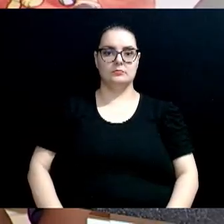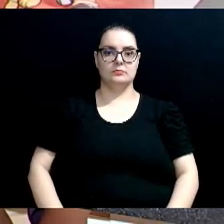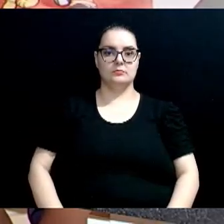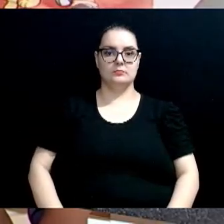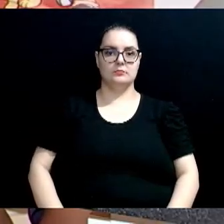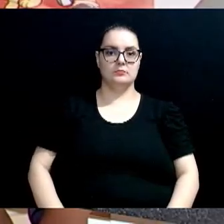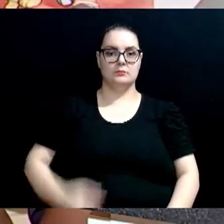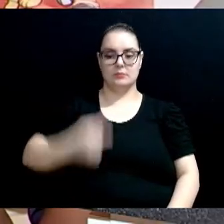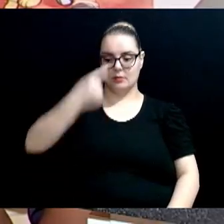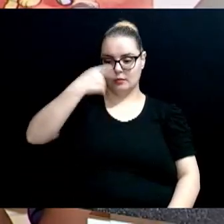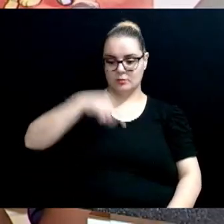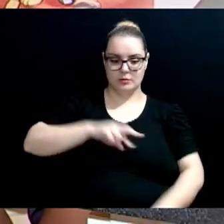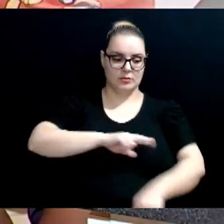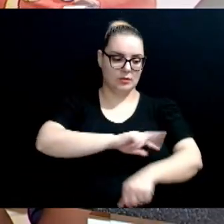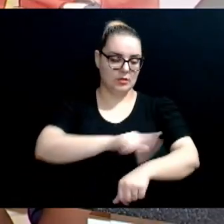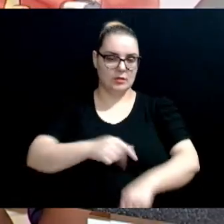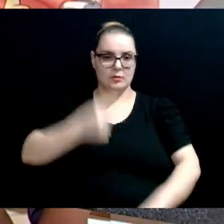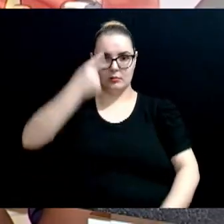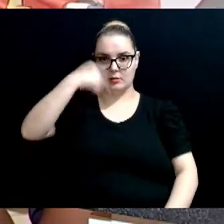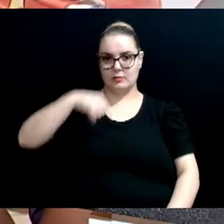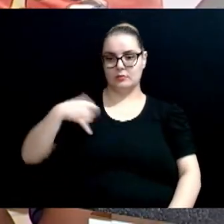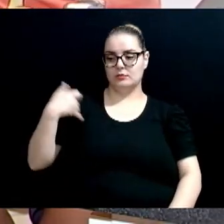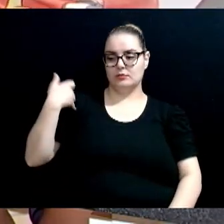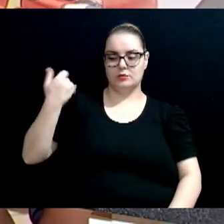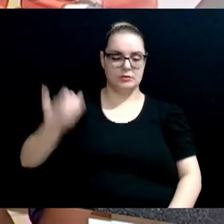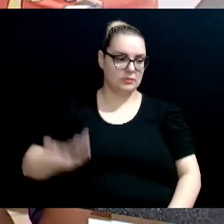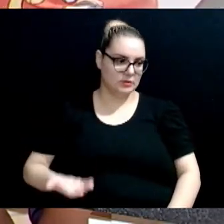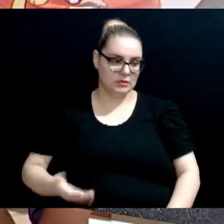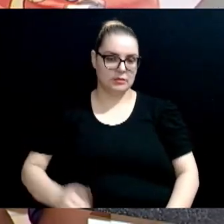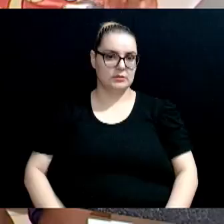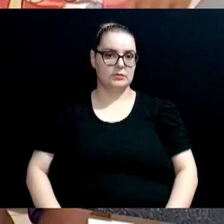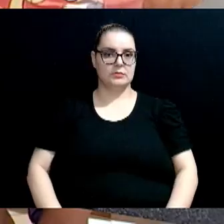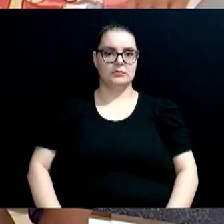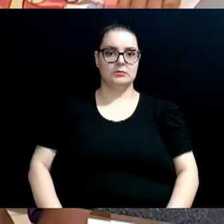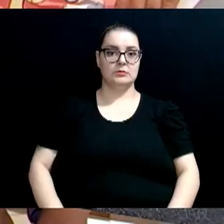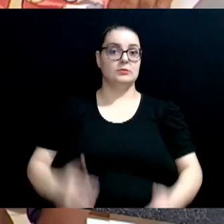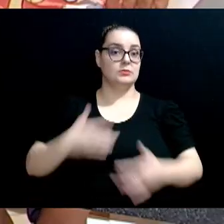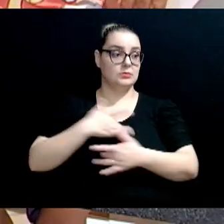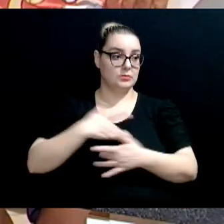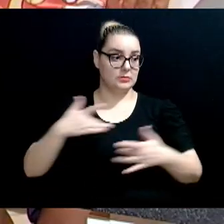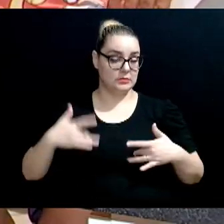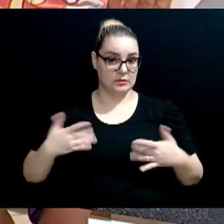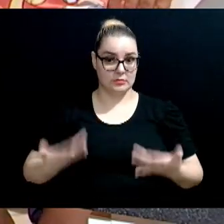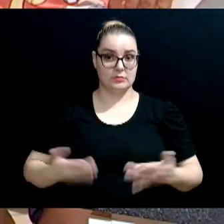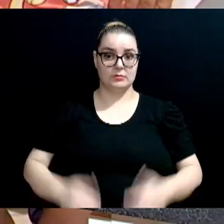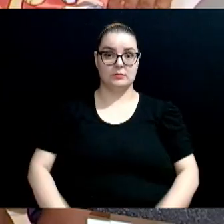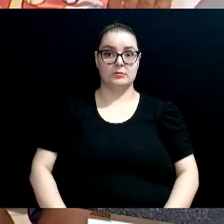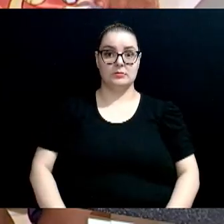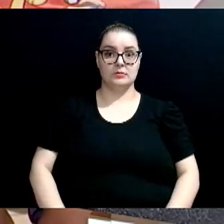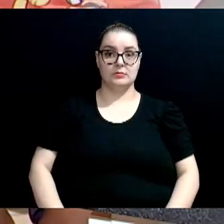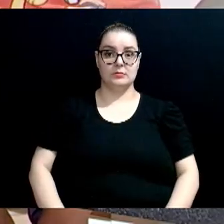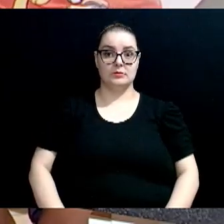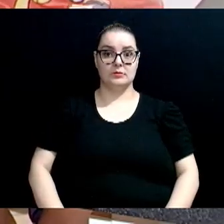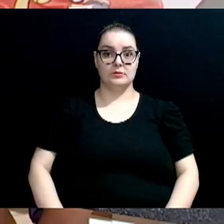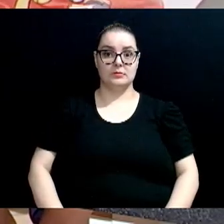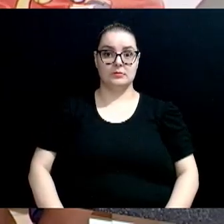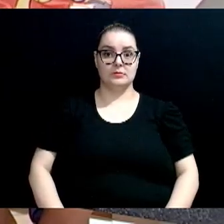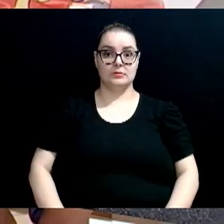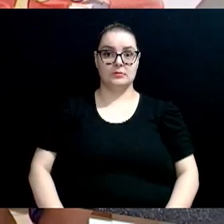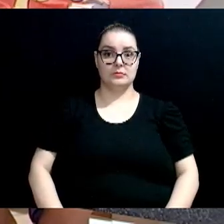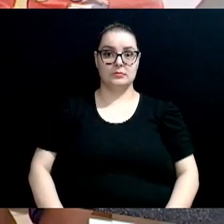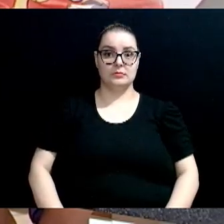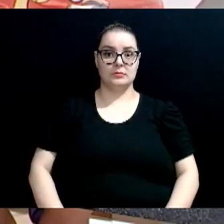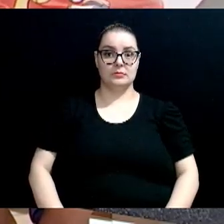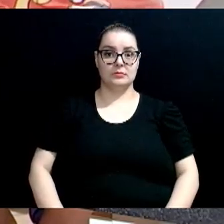de raça, um perfil de idade, um perfil de saúde, né? E eu